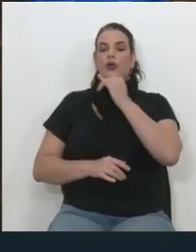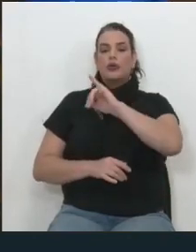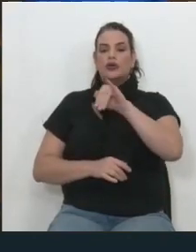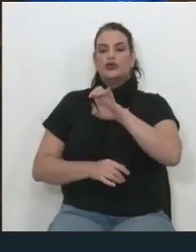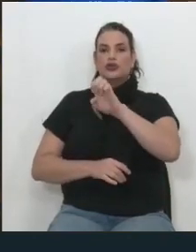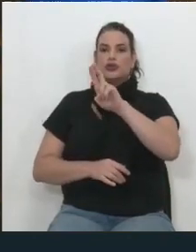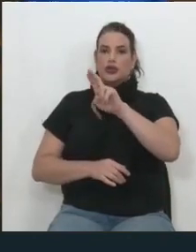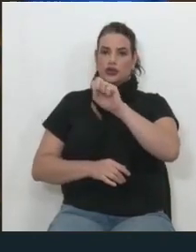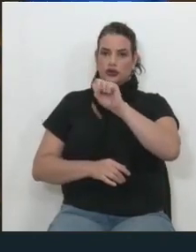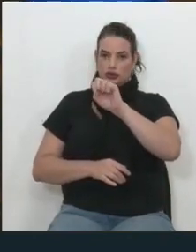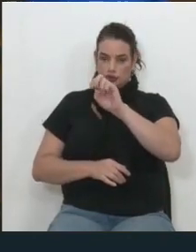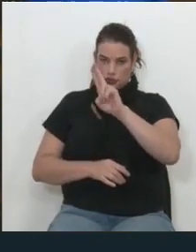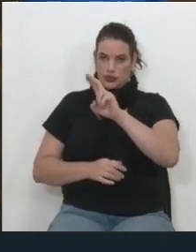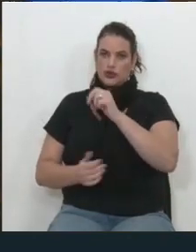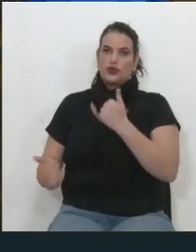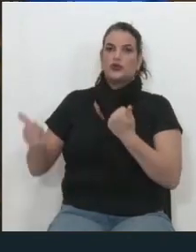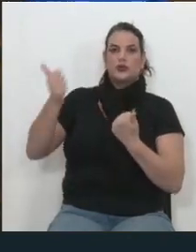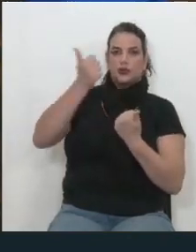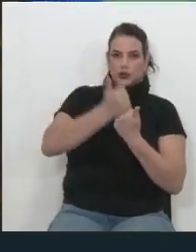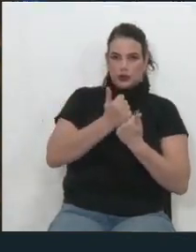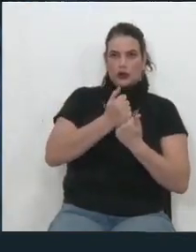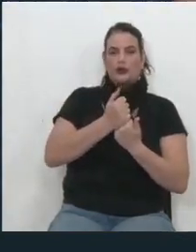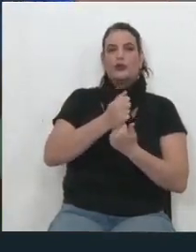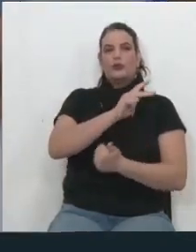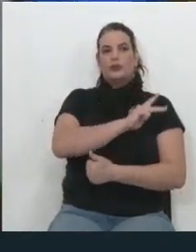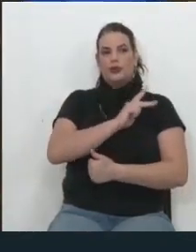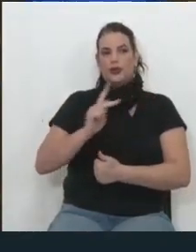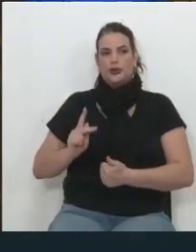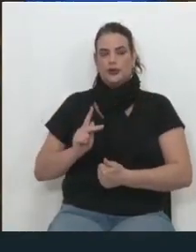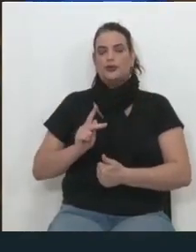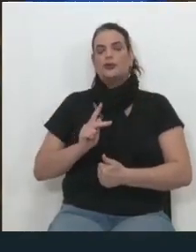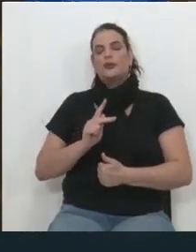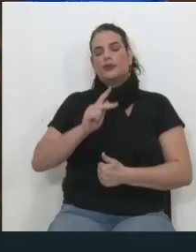como prefeito neste período.